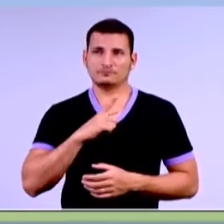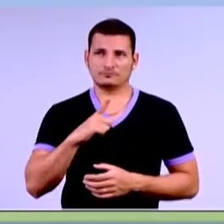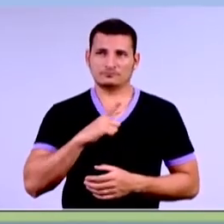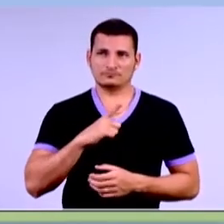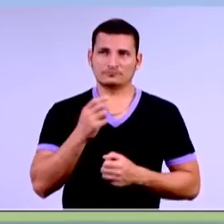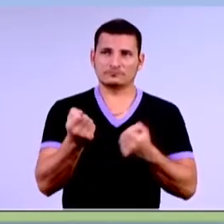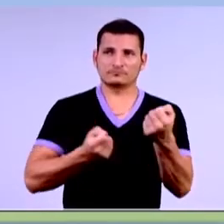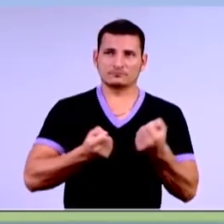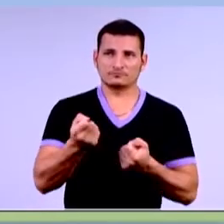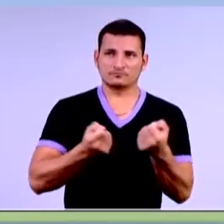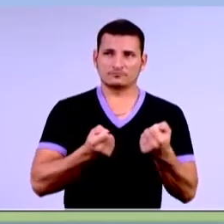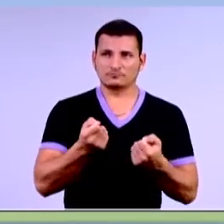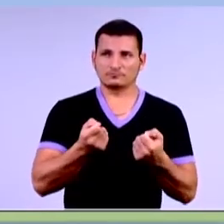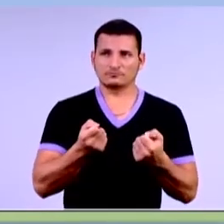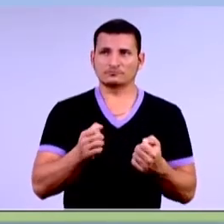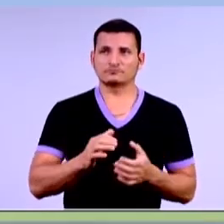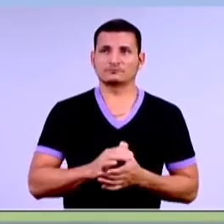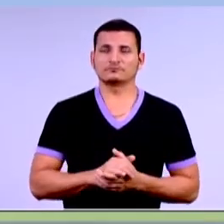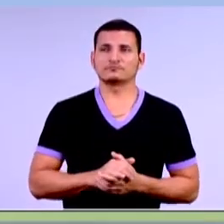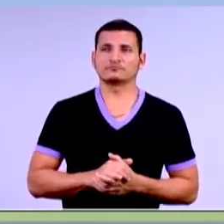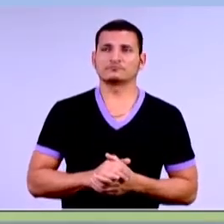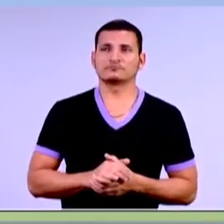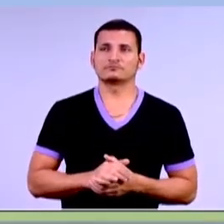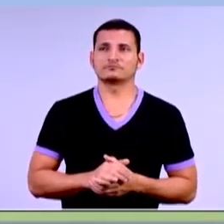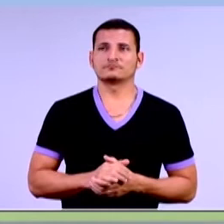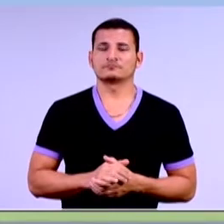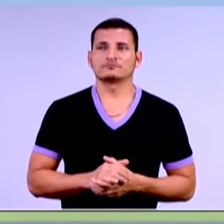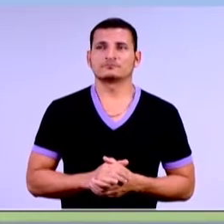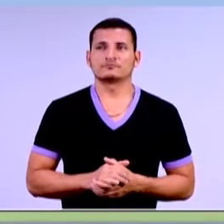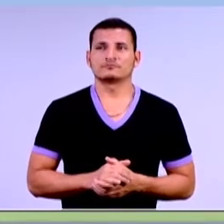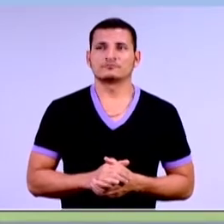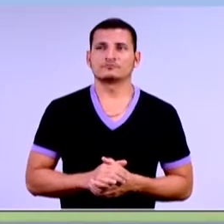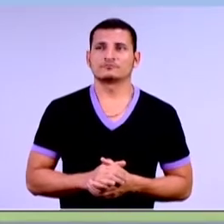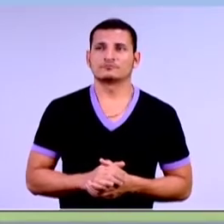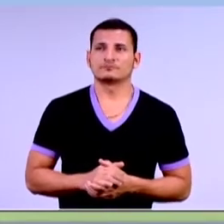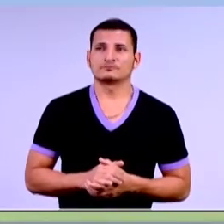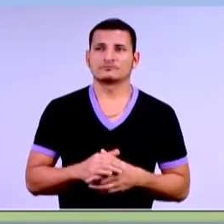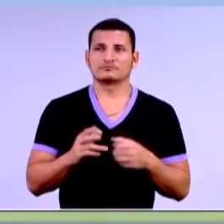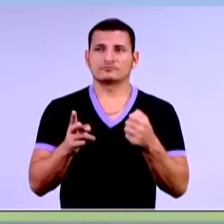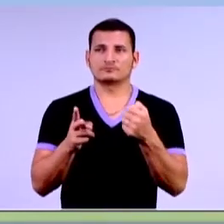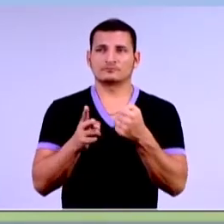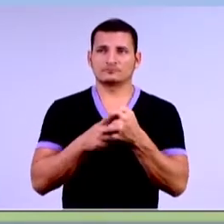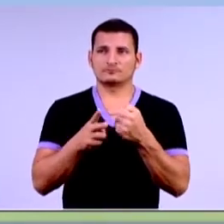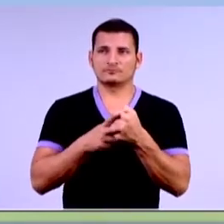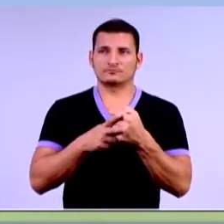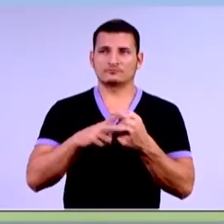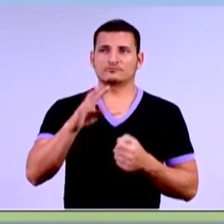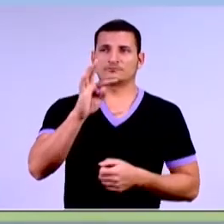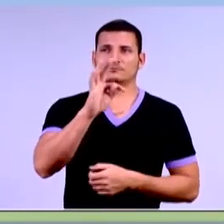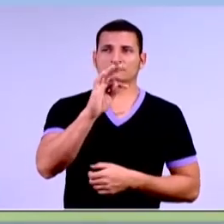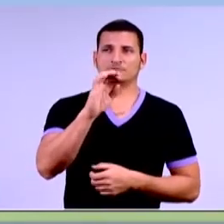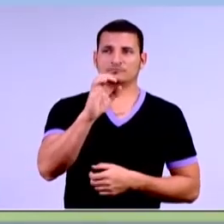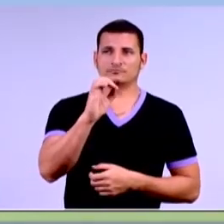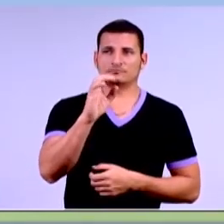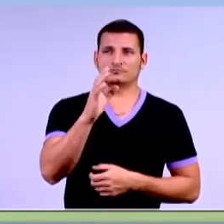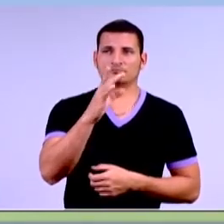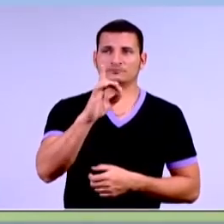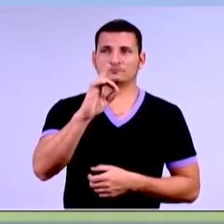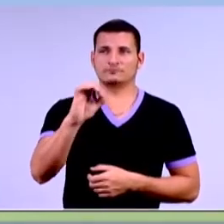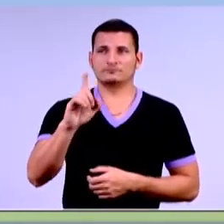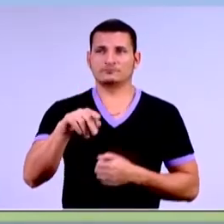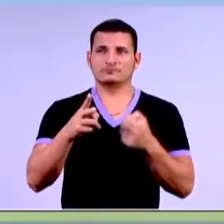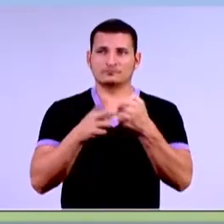carro ai sede a claro rock eo verbo to do verbo fazer